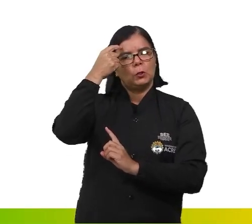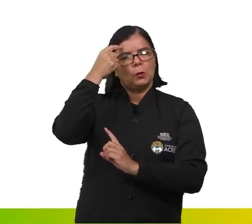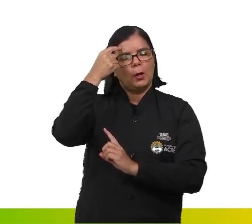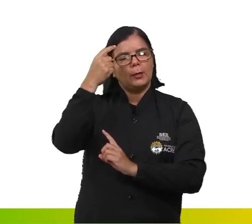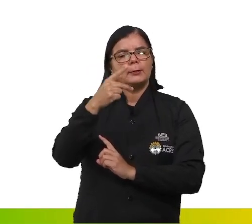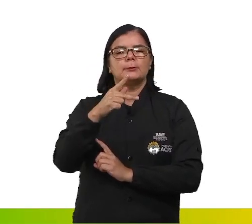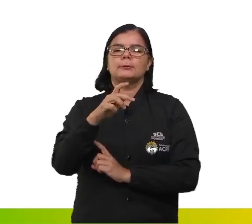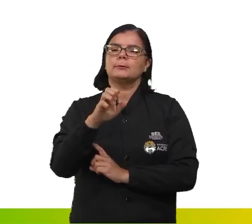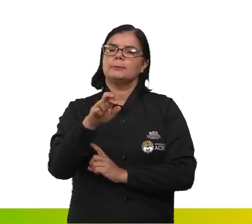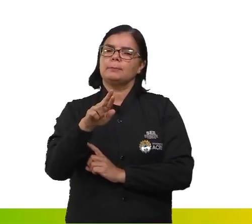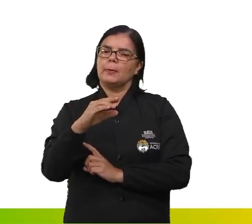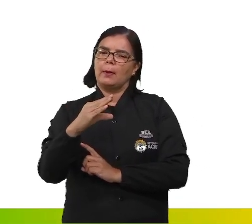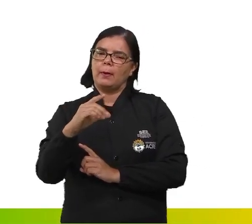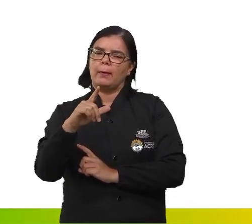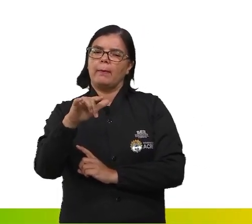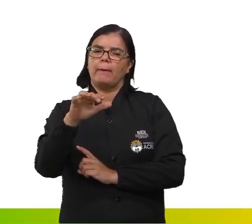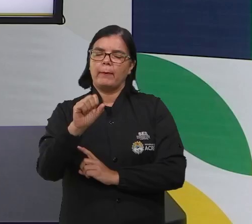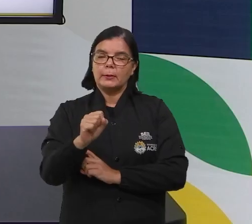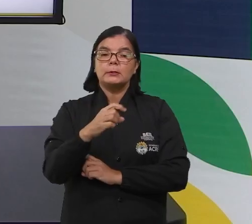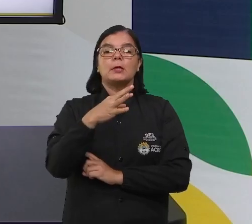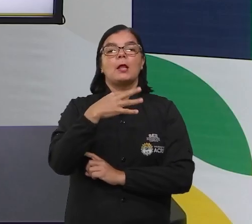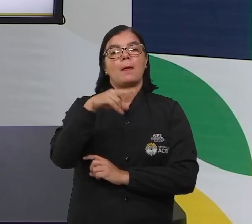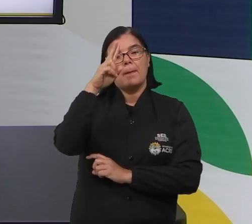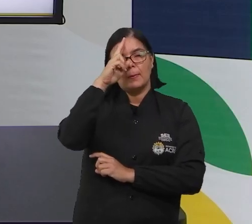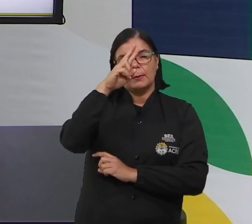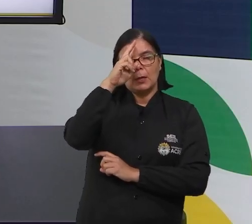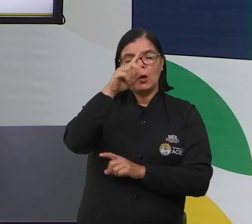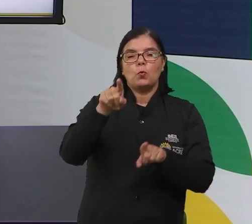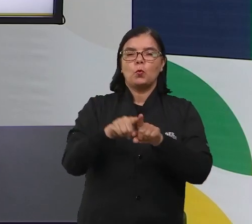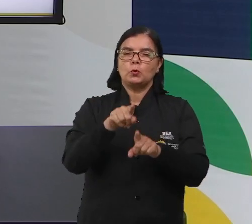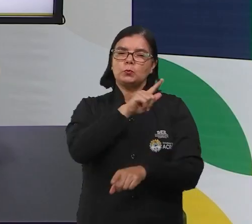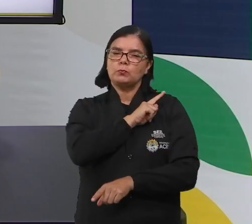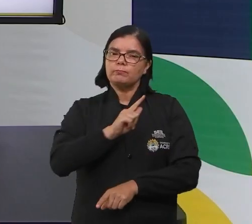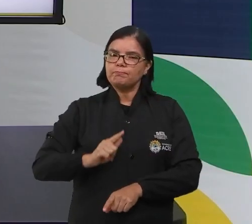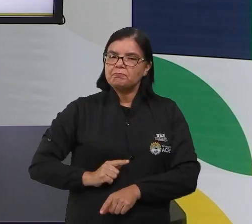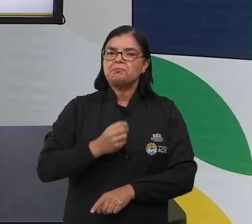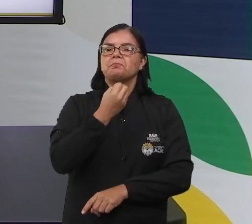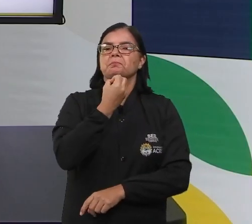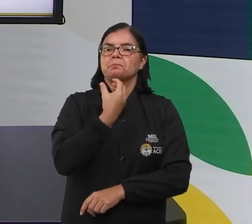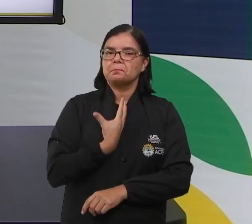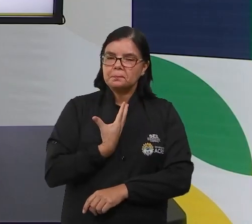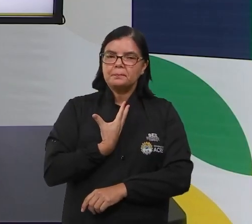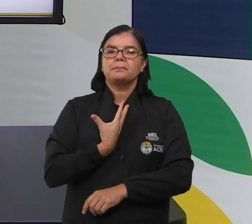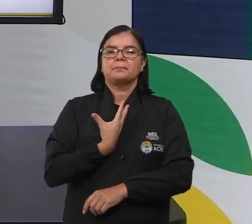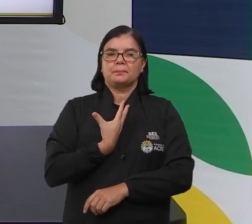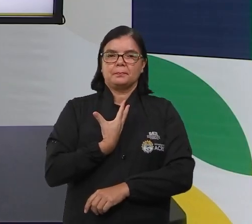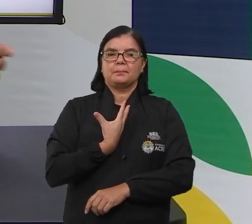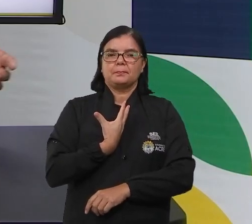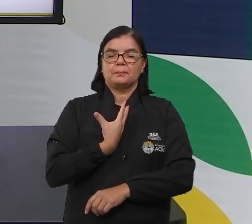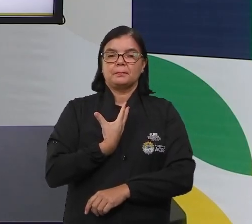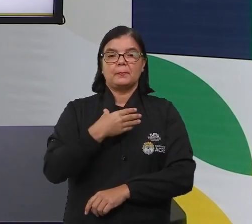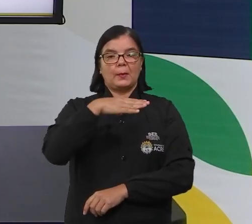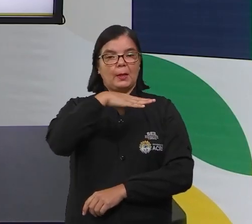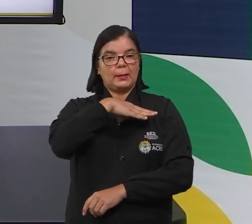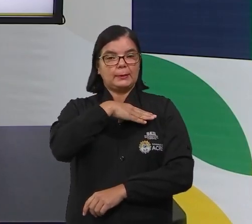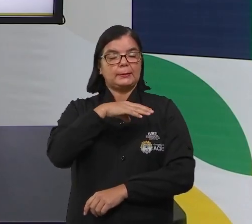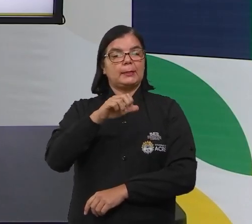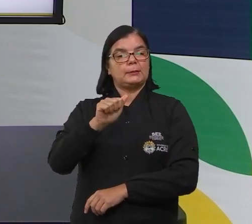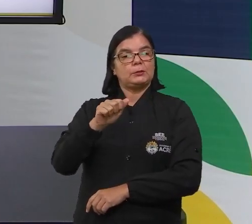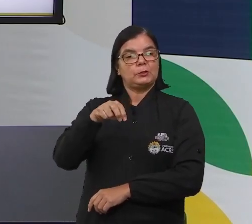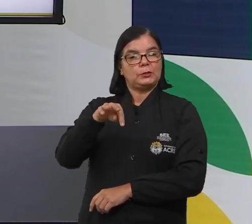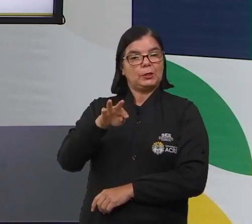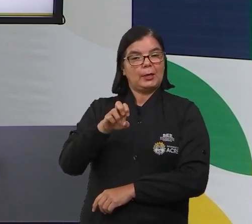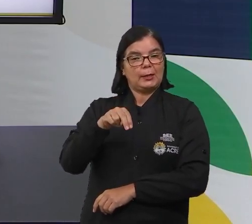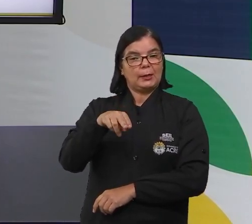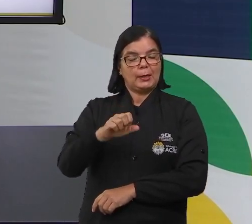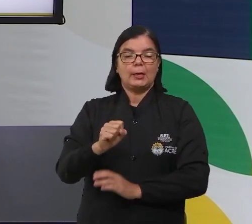grande Péricles. Você imagina que Péricles governou tão bem a cidade de Atenas que